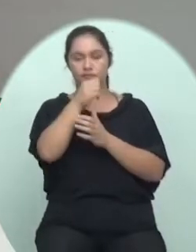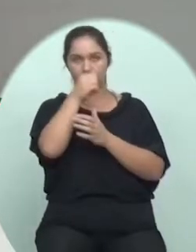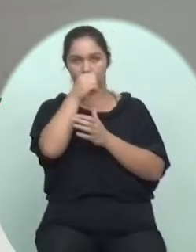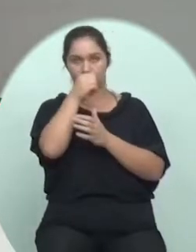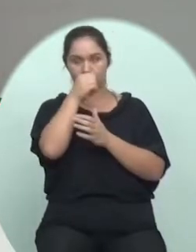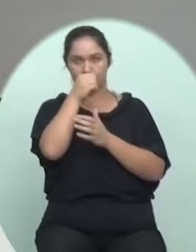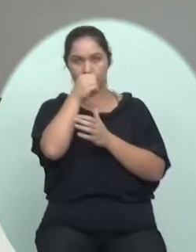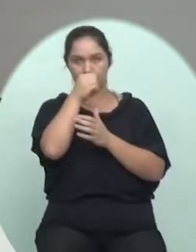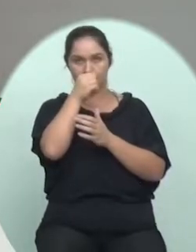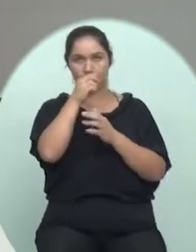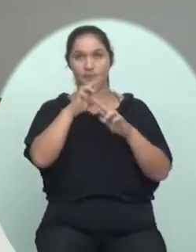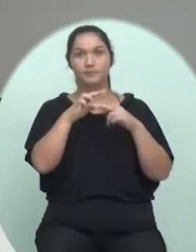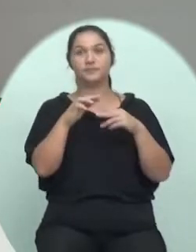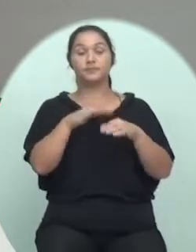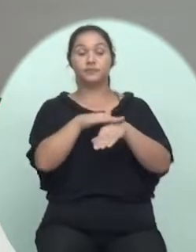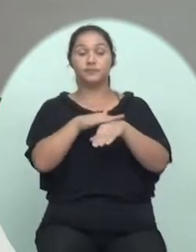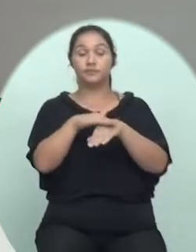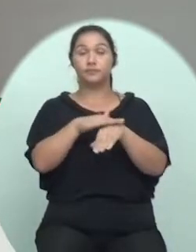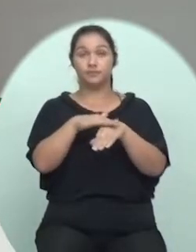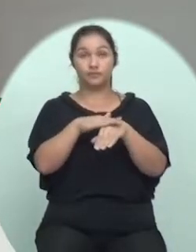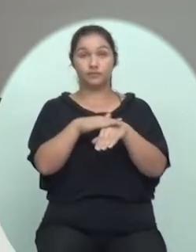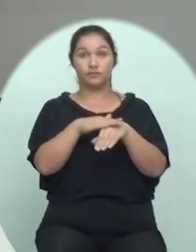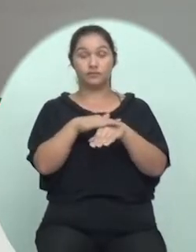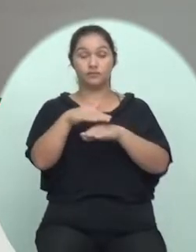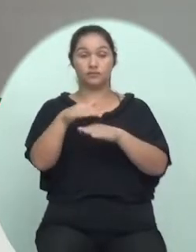aconteceu algumas vendas de alguns terrenos,